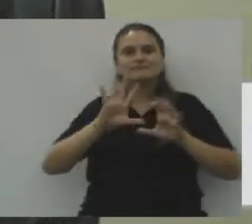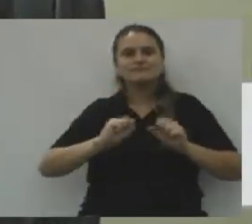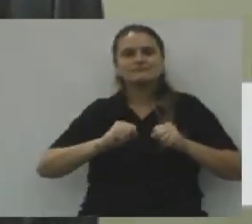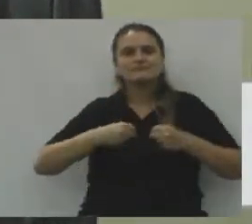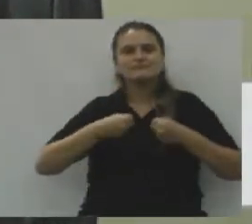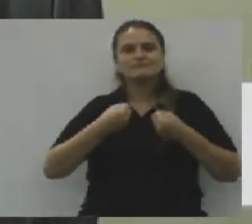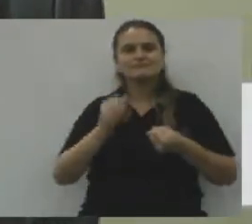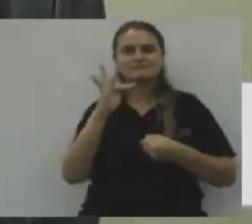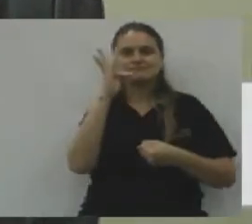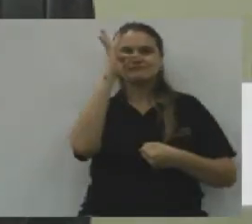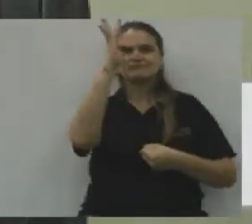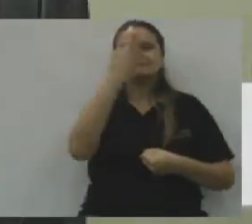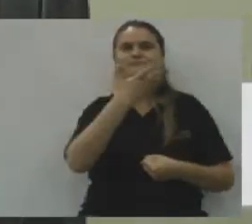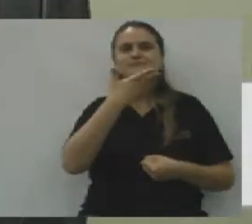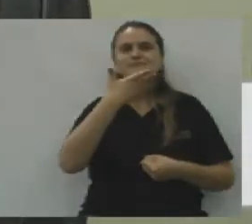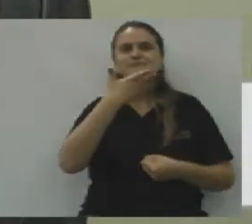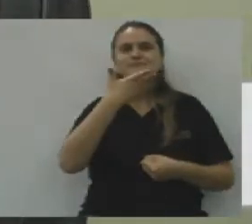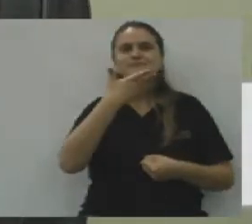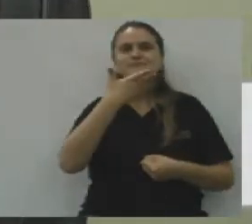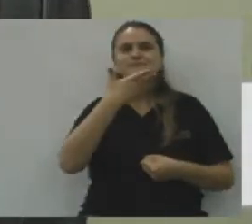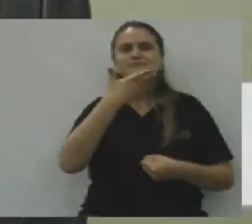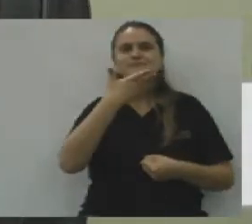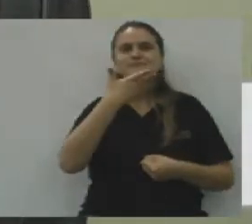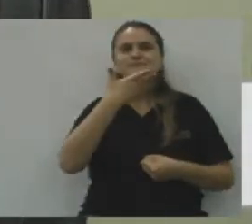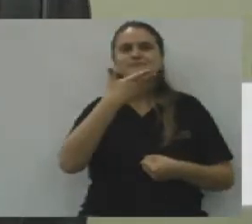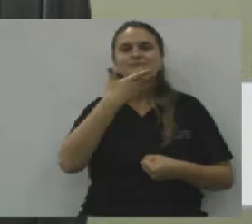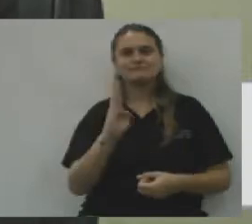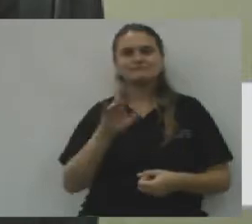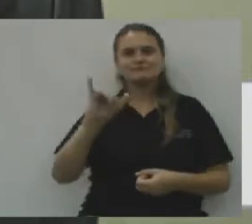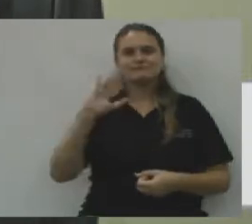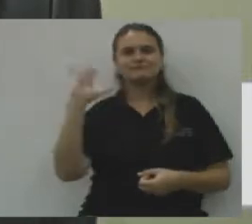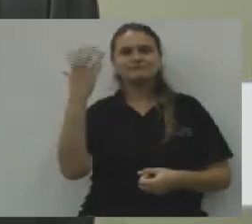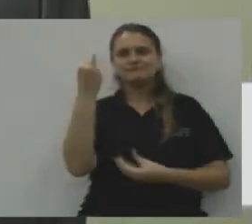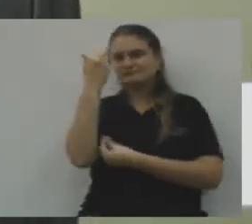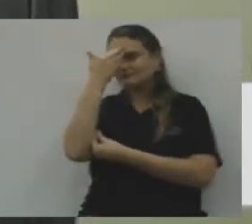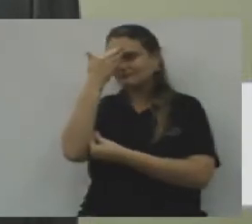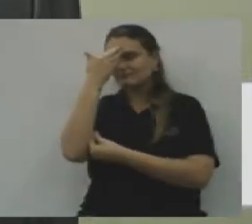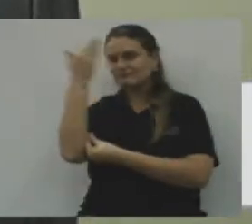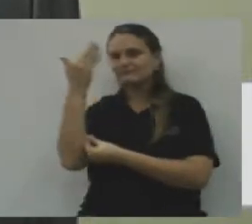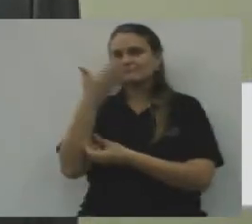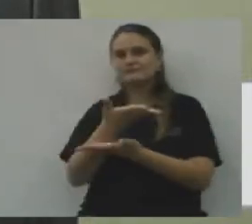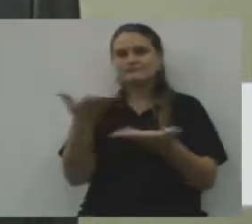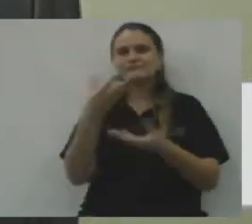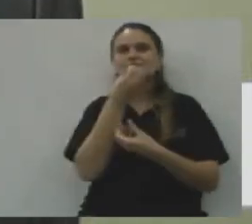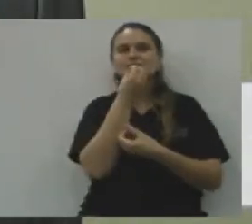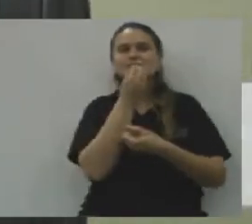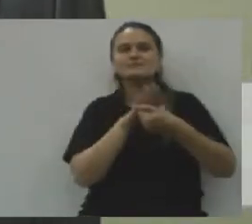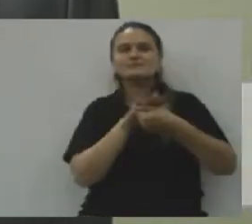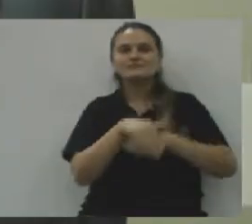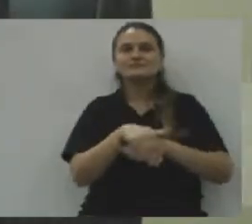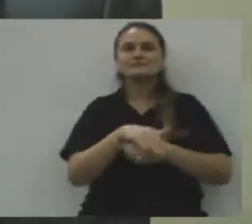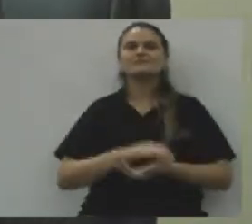fortalecem para um futuro melhor. Com certeza, no nosso... Muito obrigado a todos e muito boa noite.